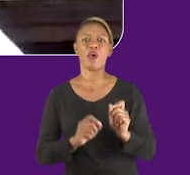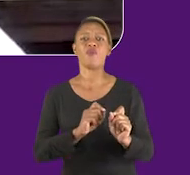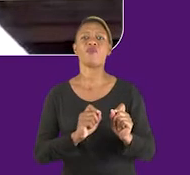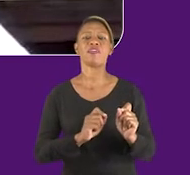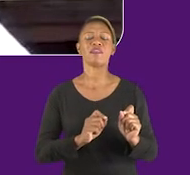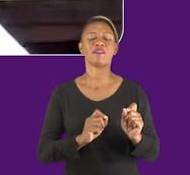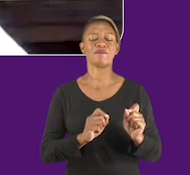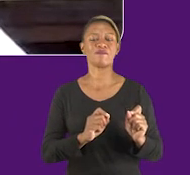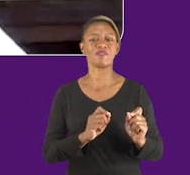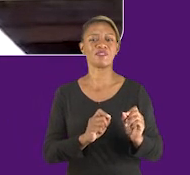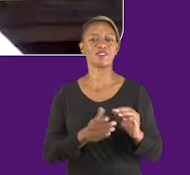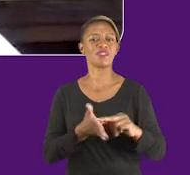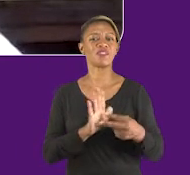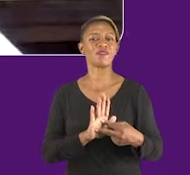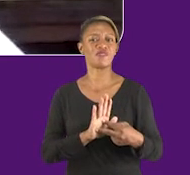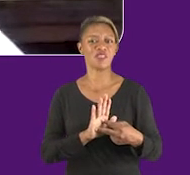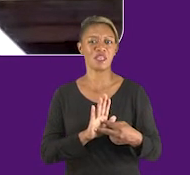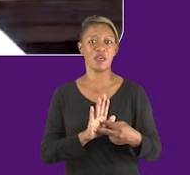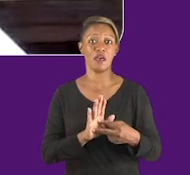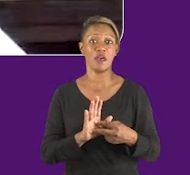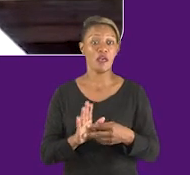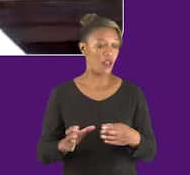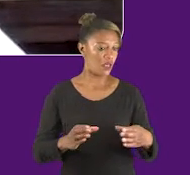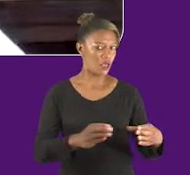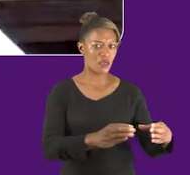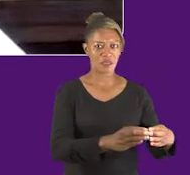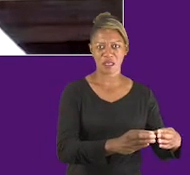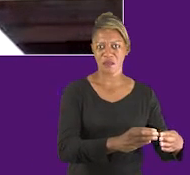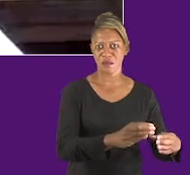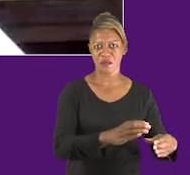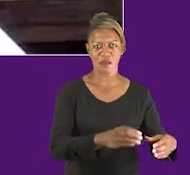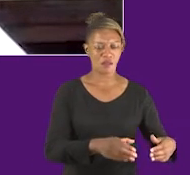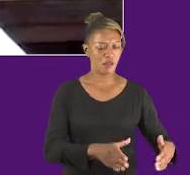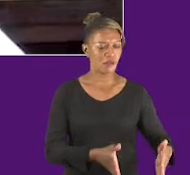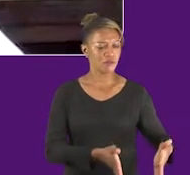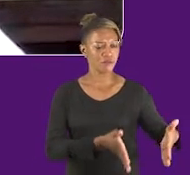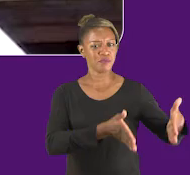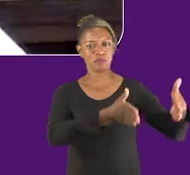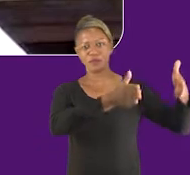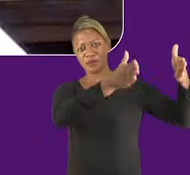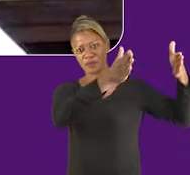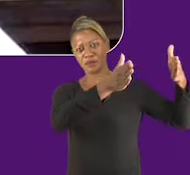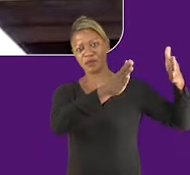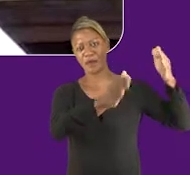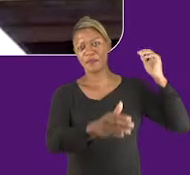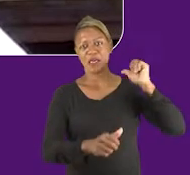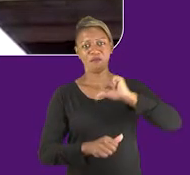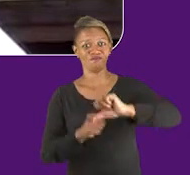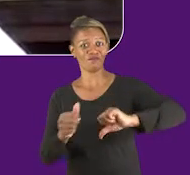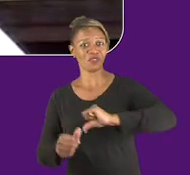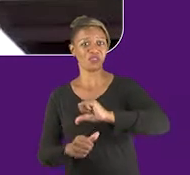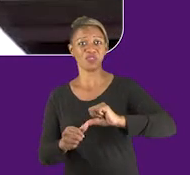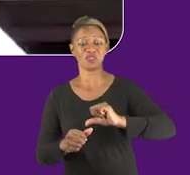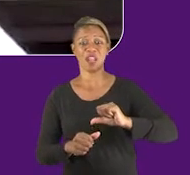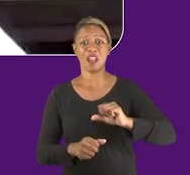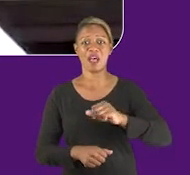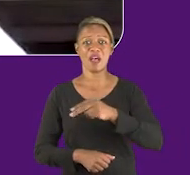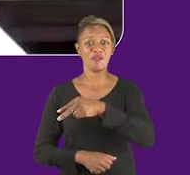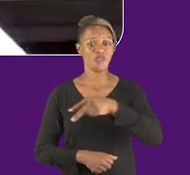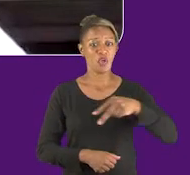toque os mudou sua sede ela construiu uma nova sede que a gente chama de cênica a na zona norte de São Paulo